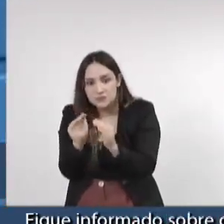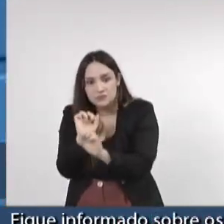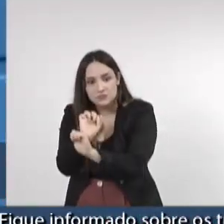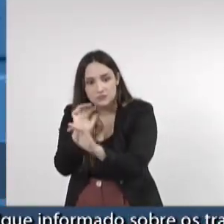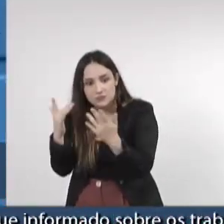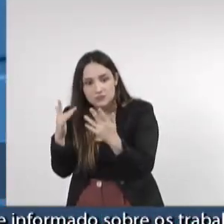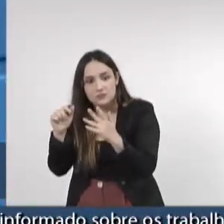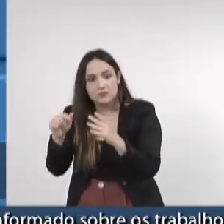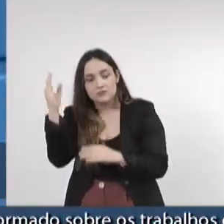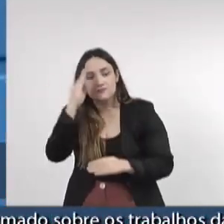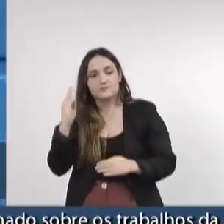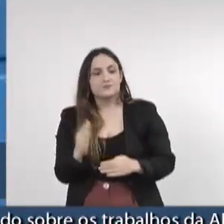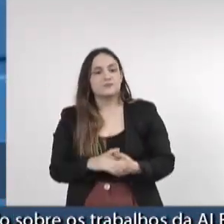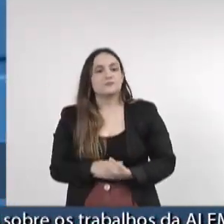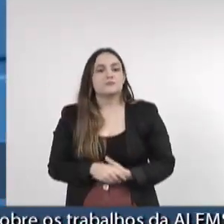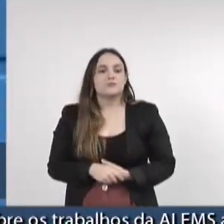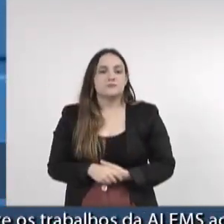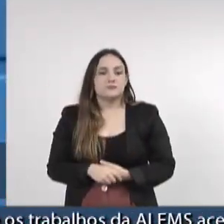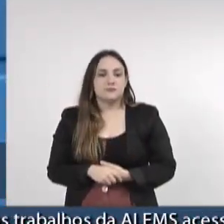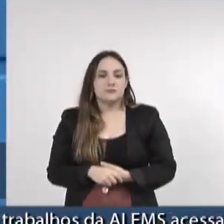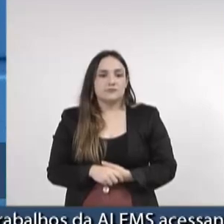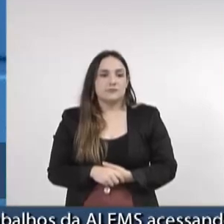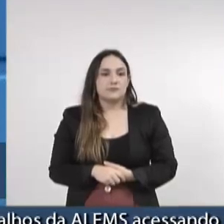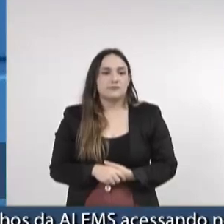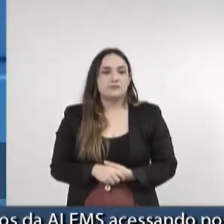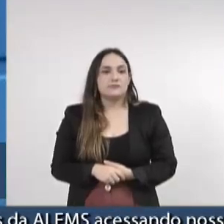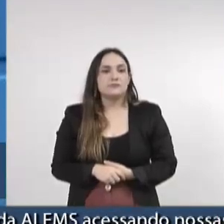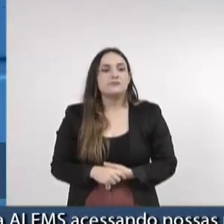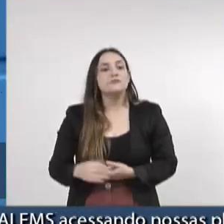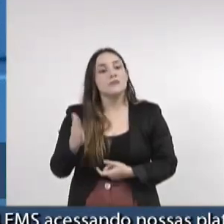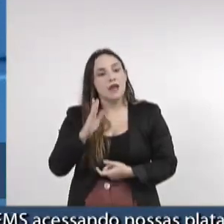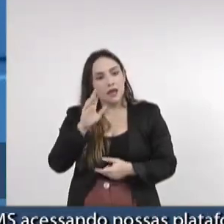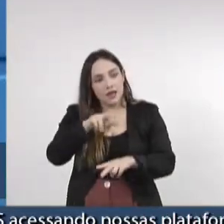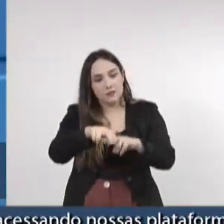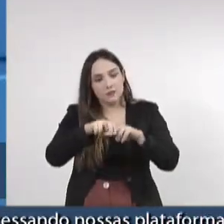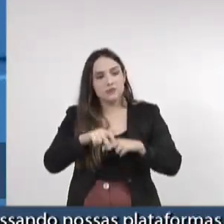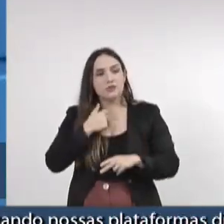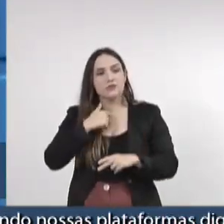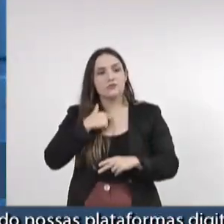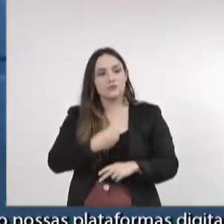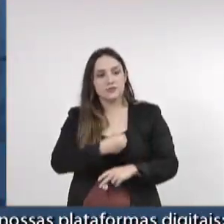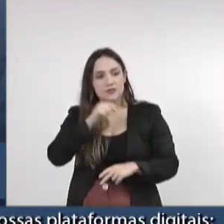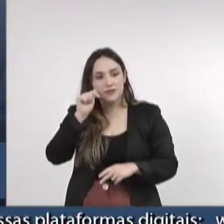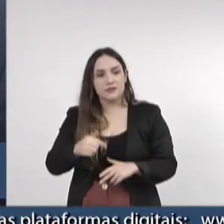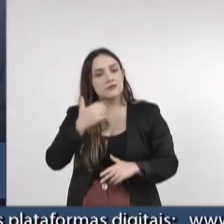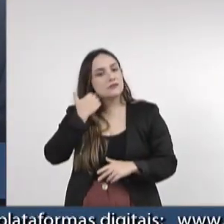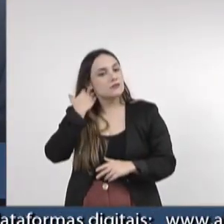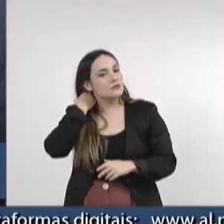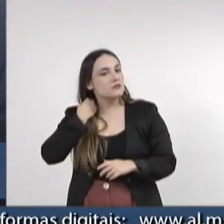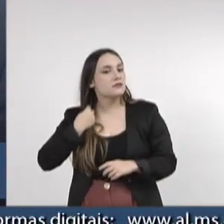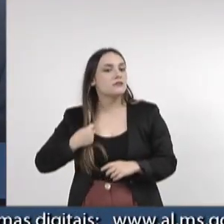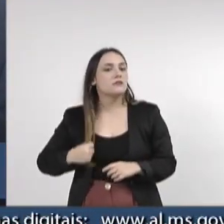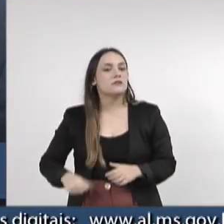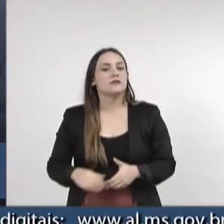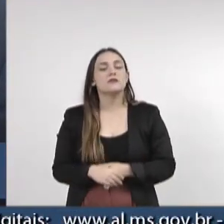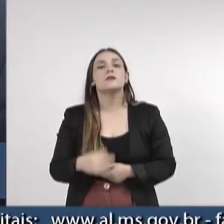ajudar a tornar viável a agricultura familiar no Mato Grosso do Sul e, se possível, por que